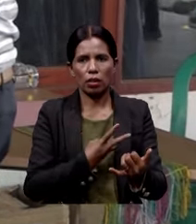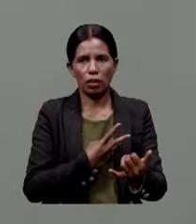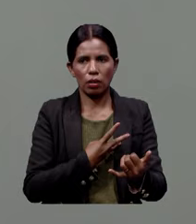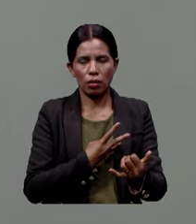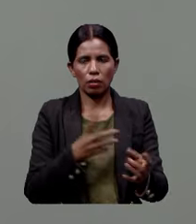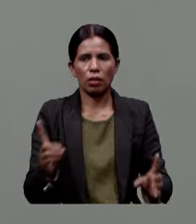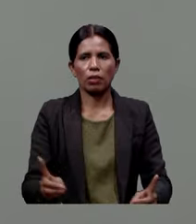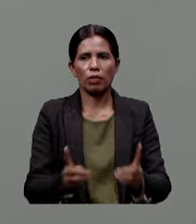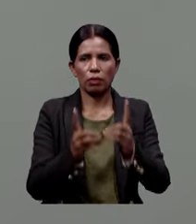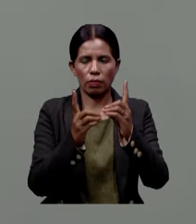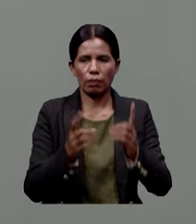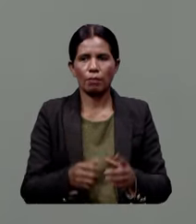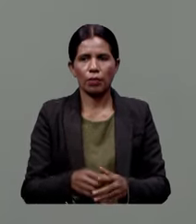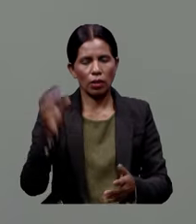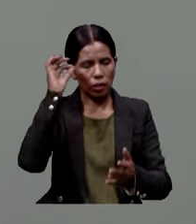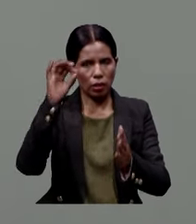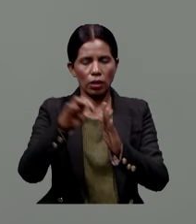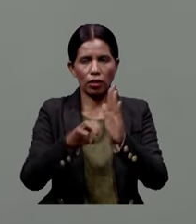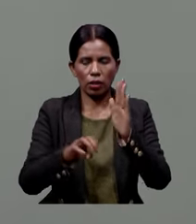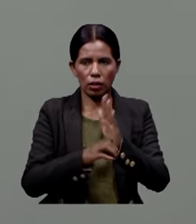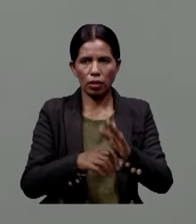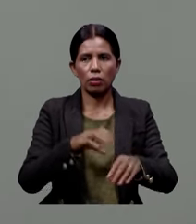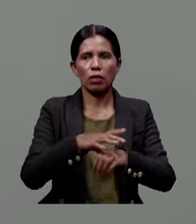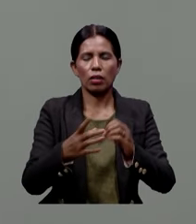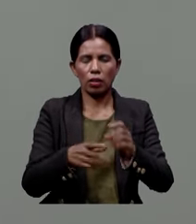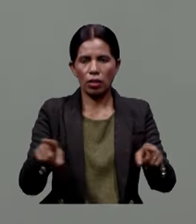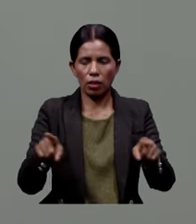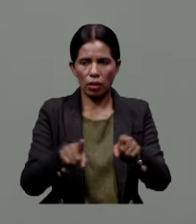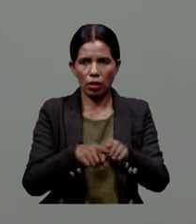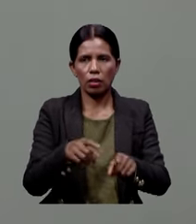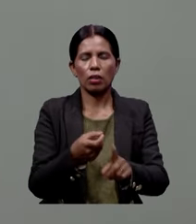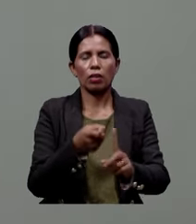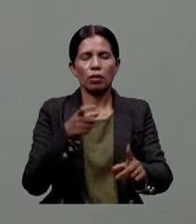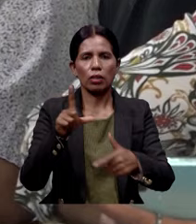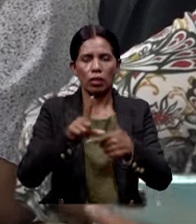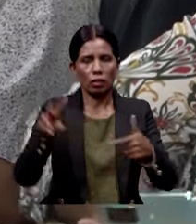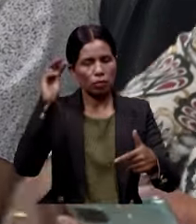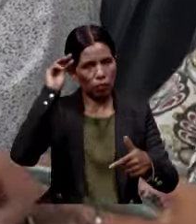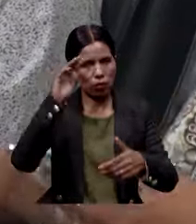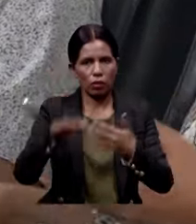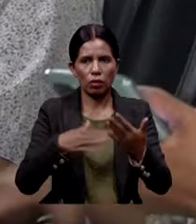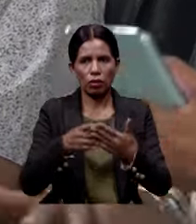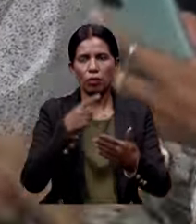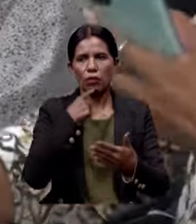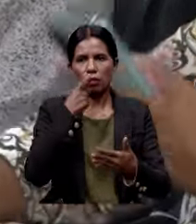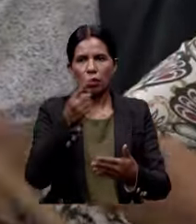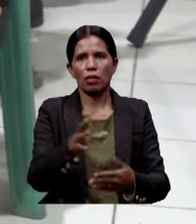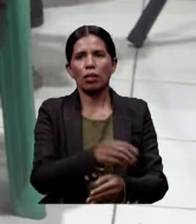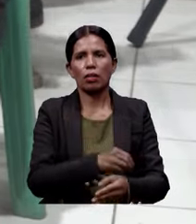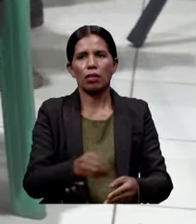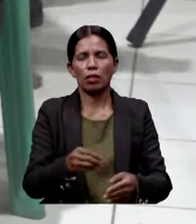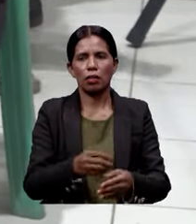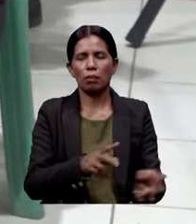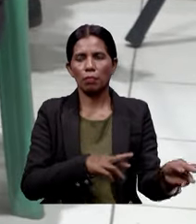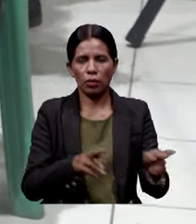a sua. Secretário de Estado Terras no Propriedades Hanessan Partida, cuja linha ministerial refere a TETEN, e parte